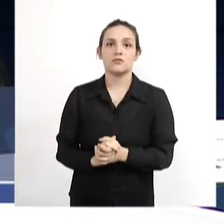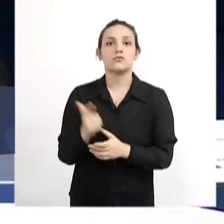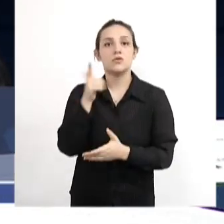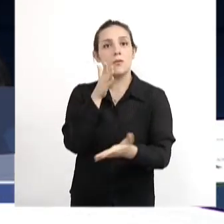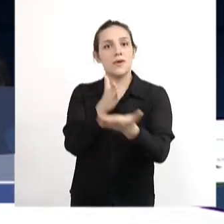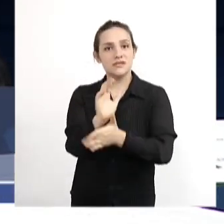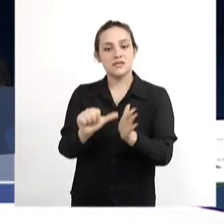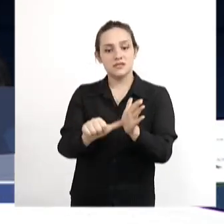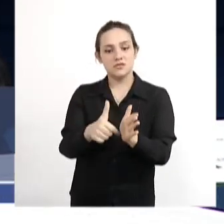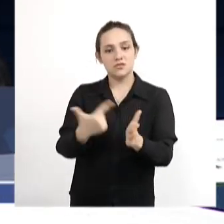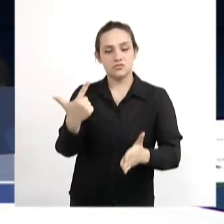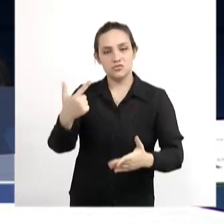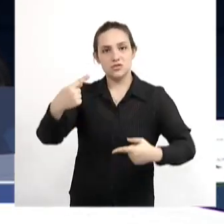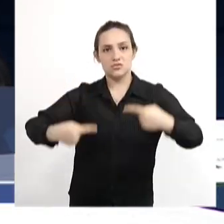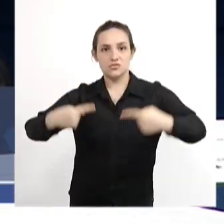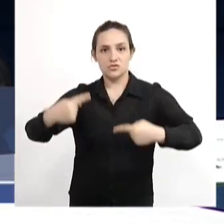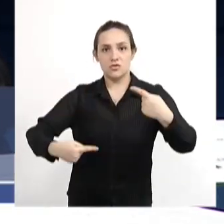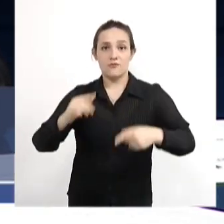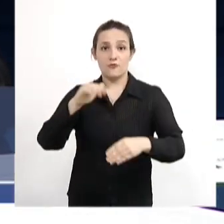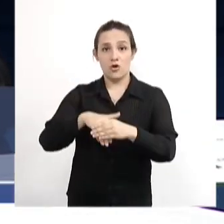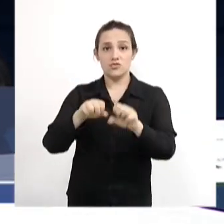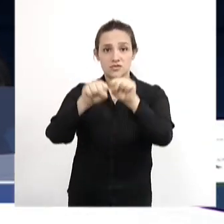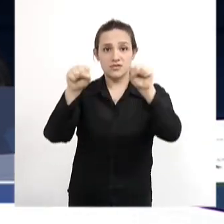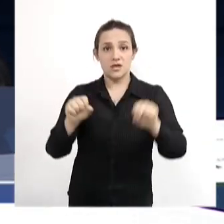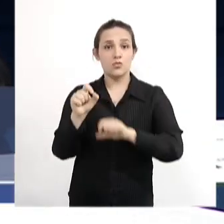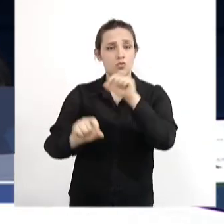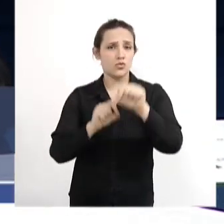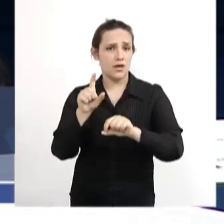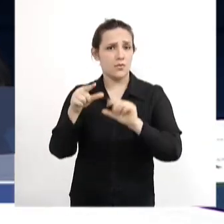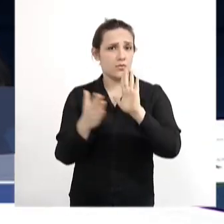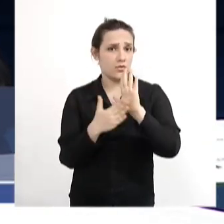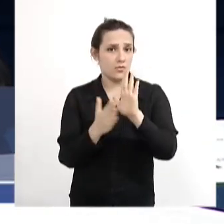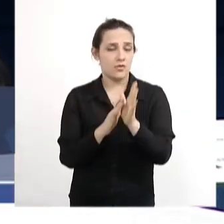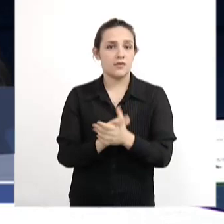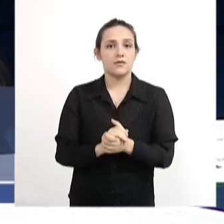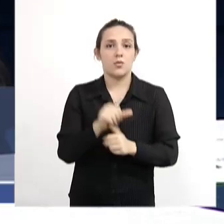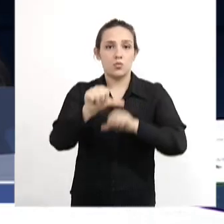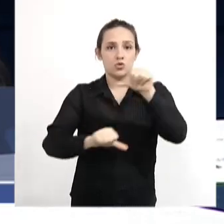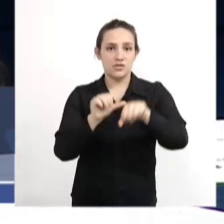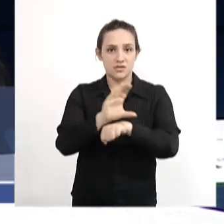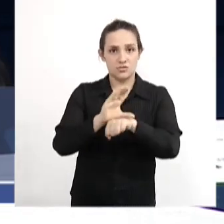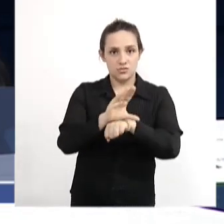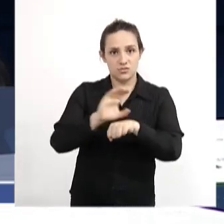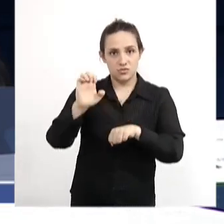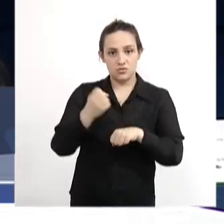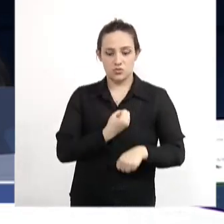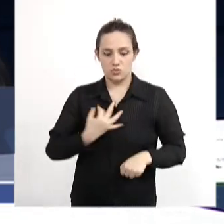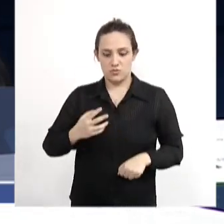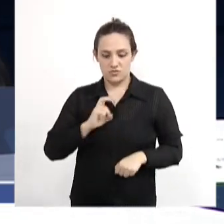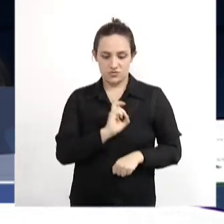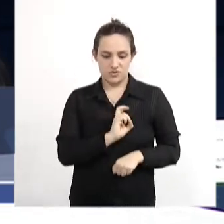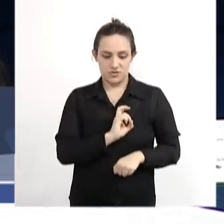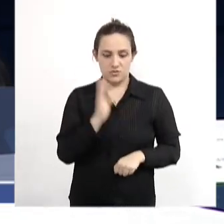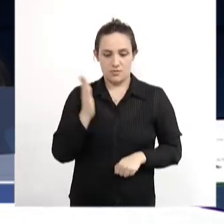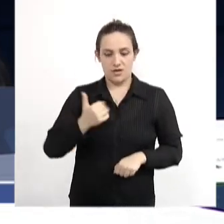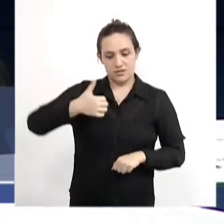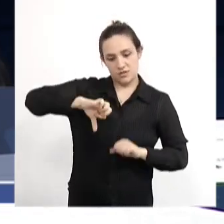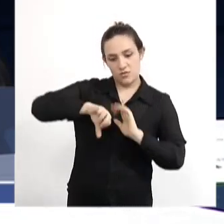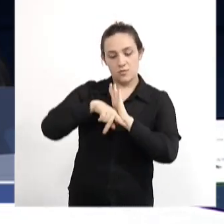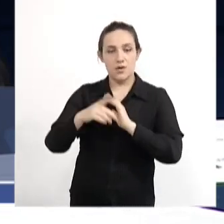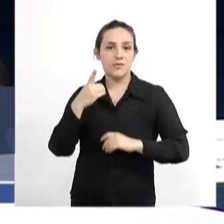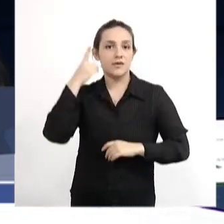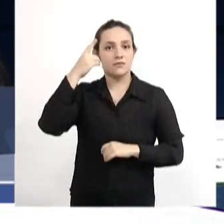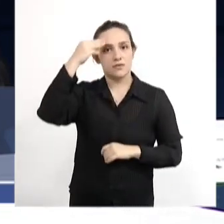em segunda discussão e votação eletrônica as seguintes proposições. Projeto de emenda constitucional número 519, de autoria do deputado